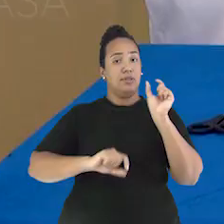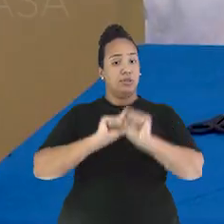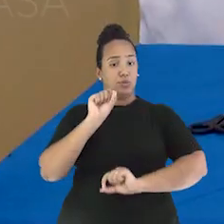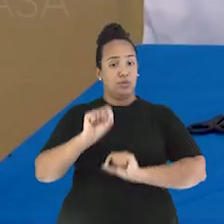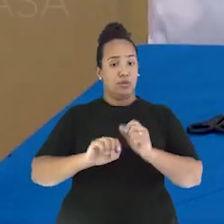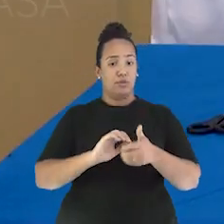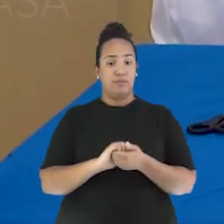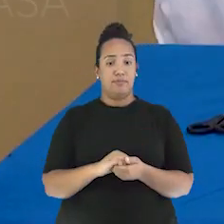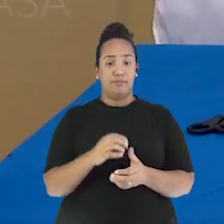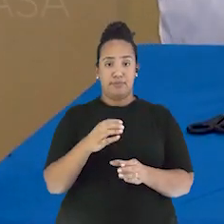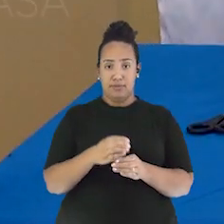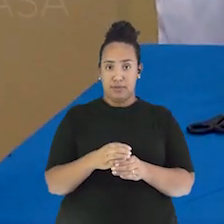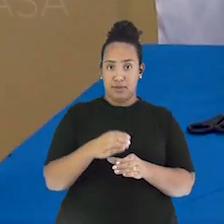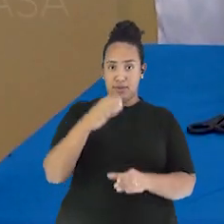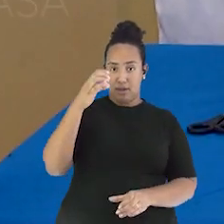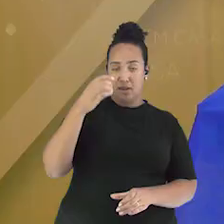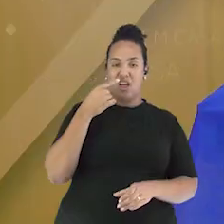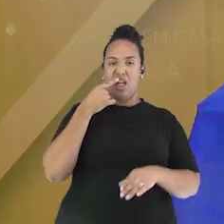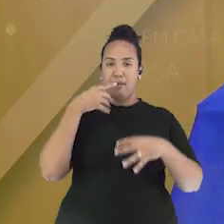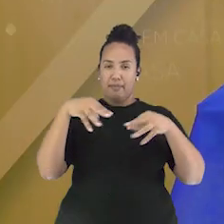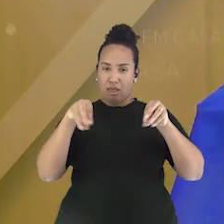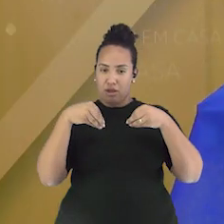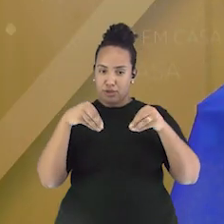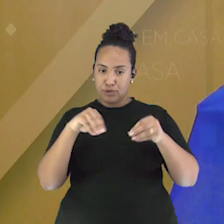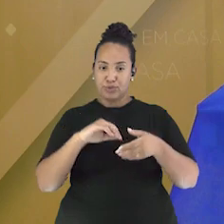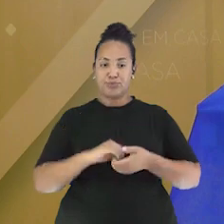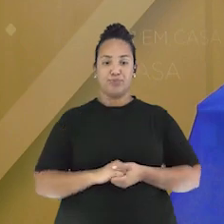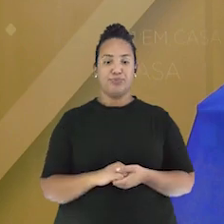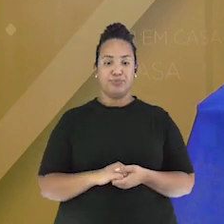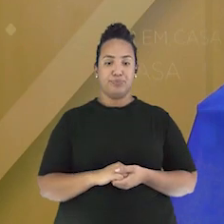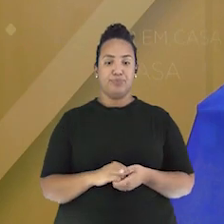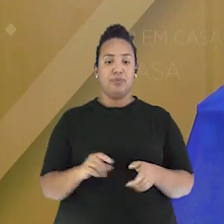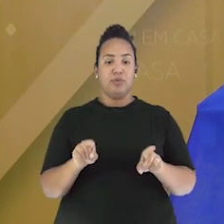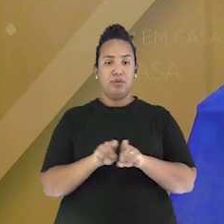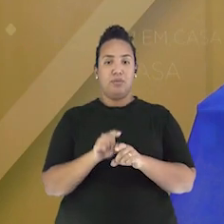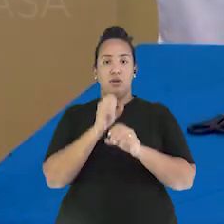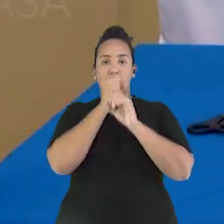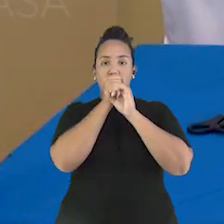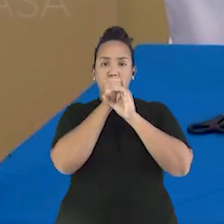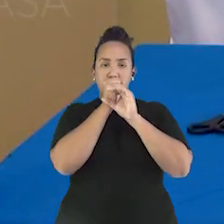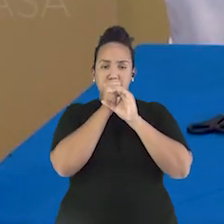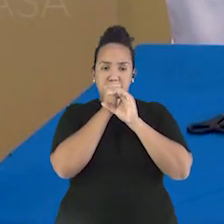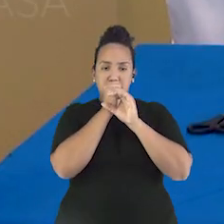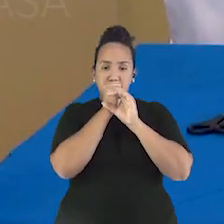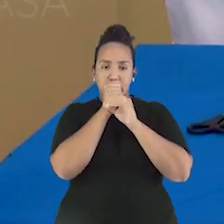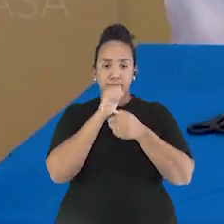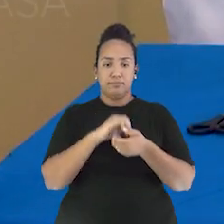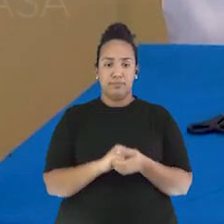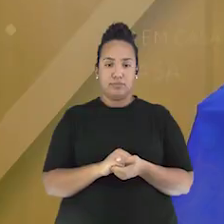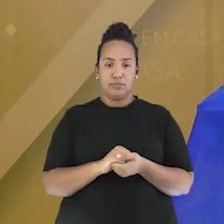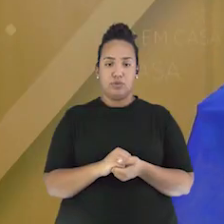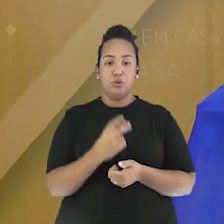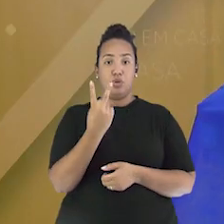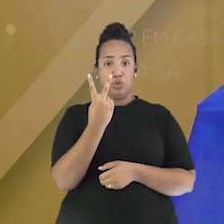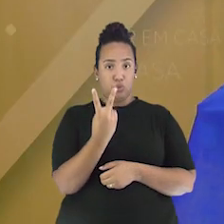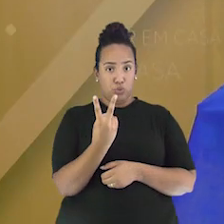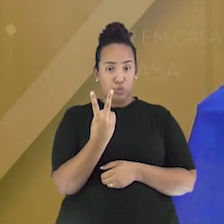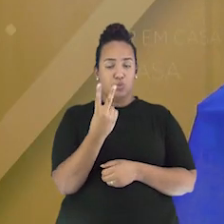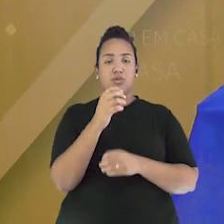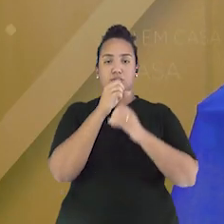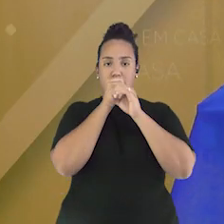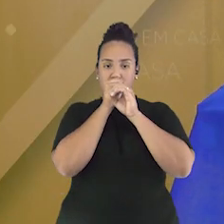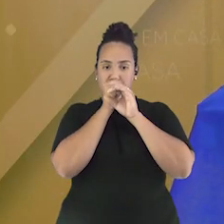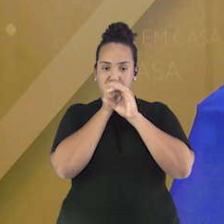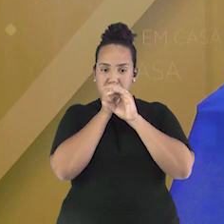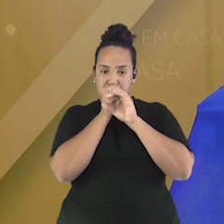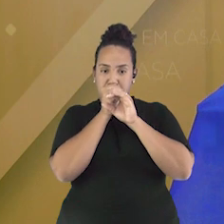de uma garrafa PET, ok? Vamos usar uma bexiga. Na verdade, são duas, né, professor?